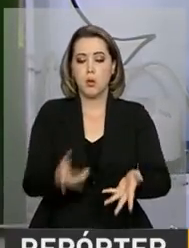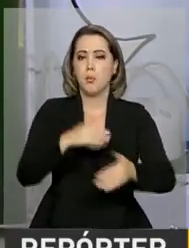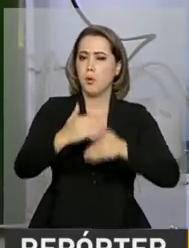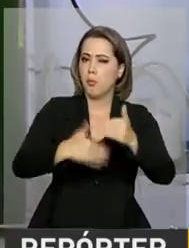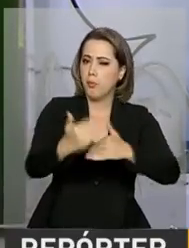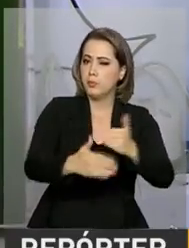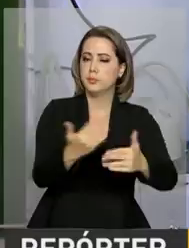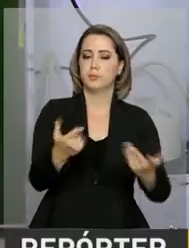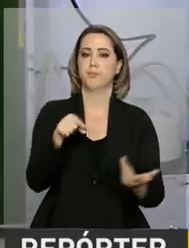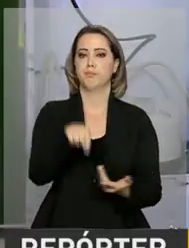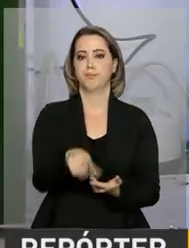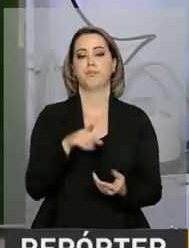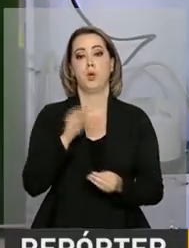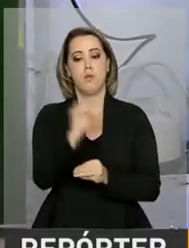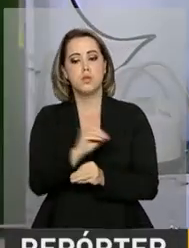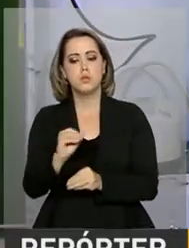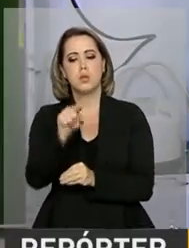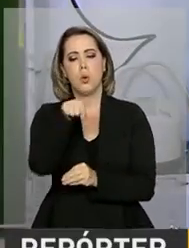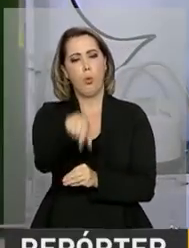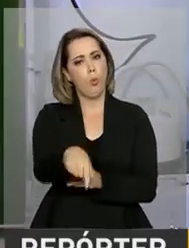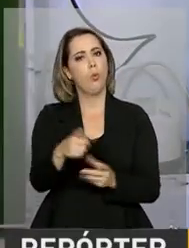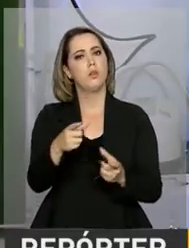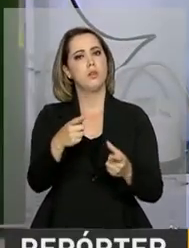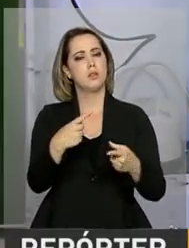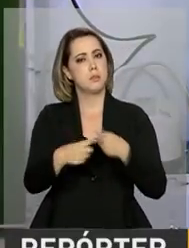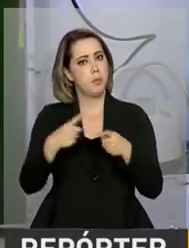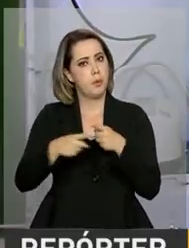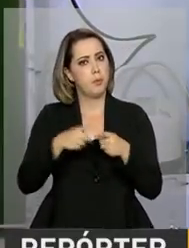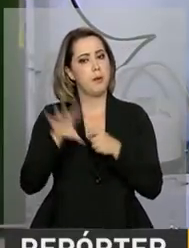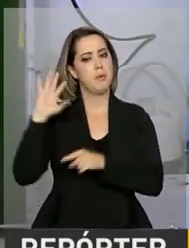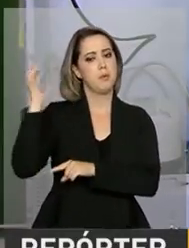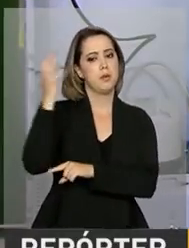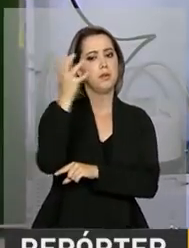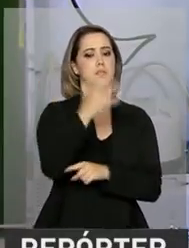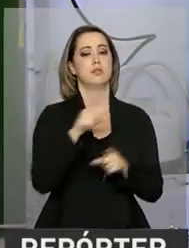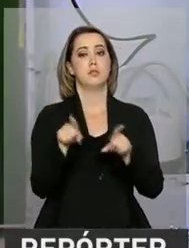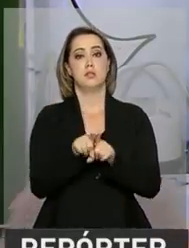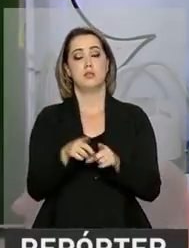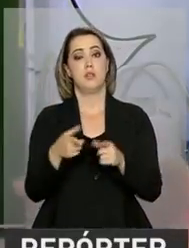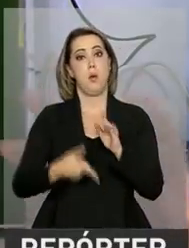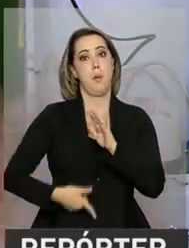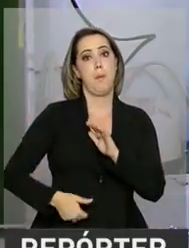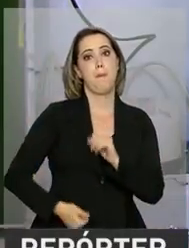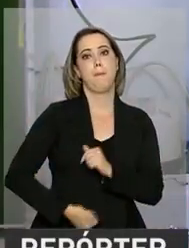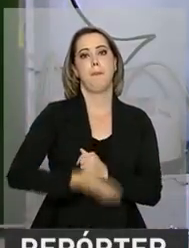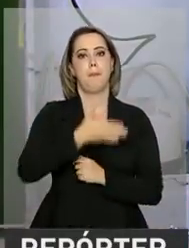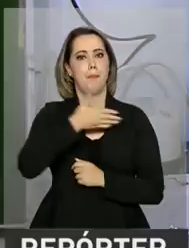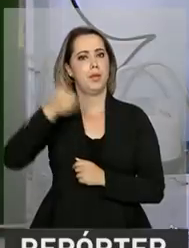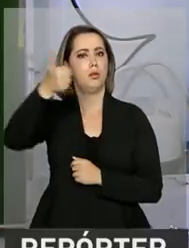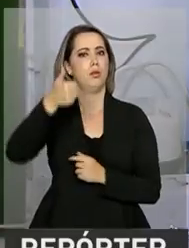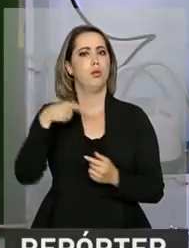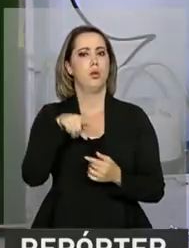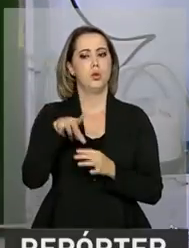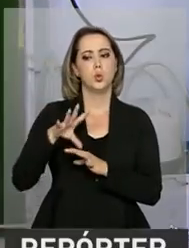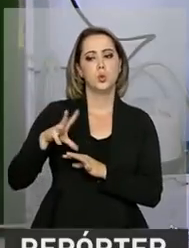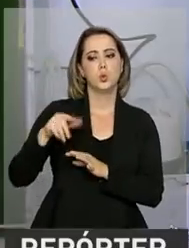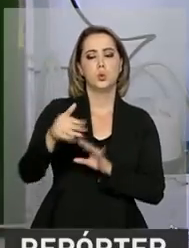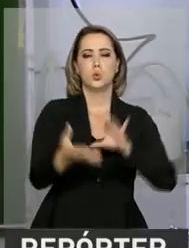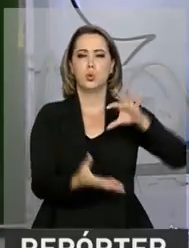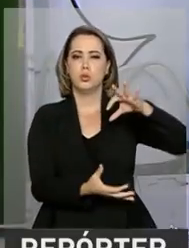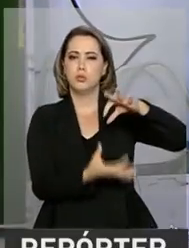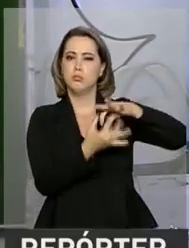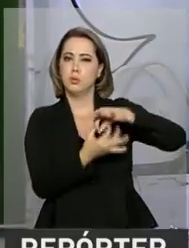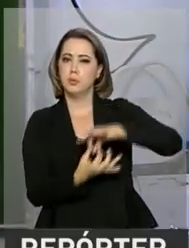resíduo, você trata esse passivo ambiental, melhorando todo o balanço ambiental